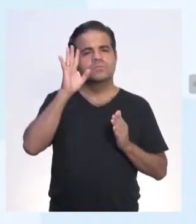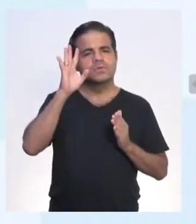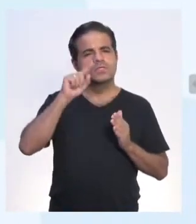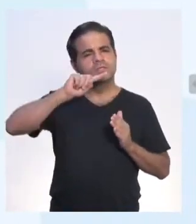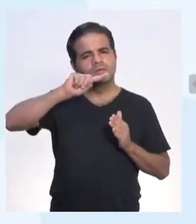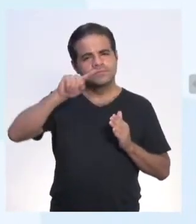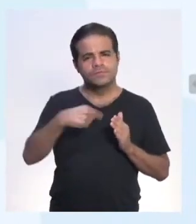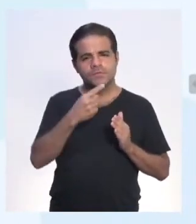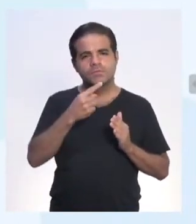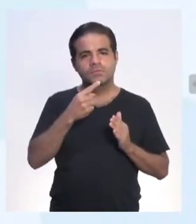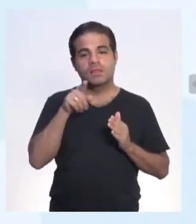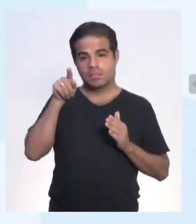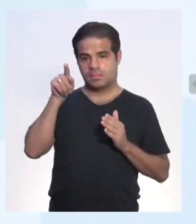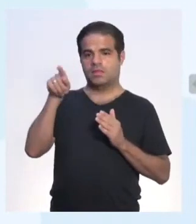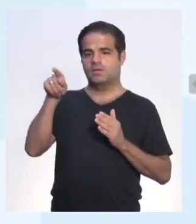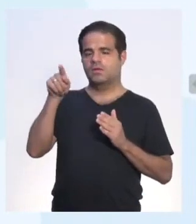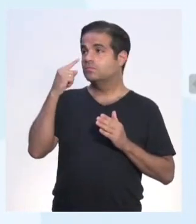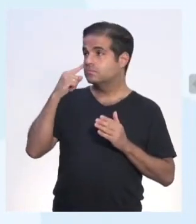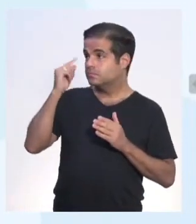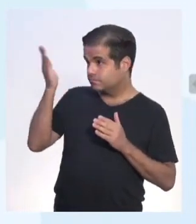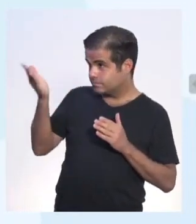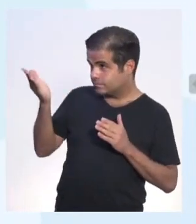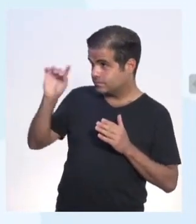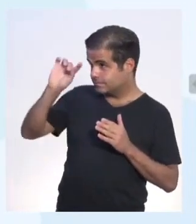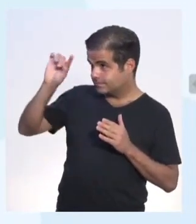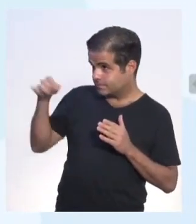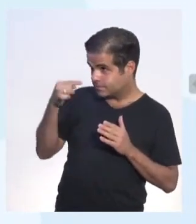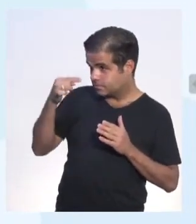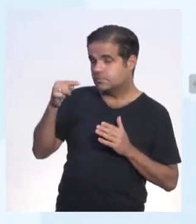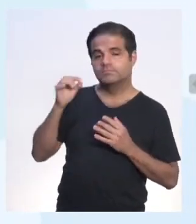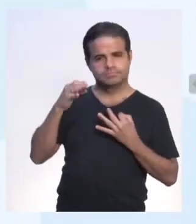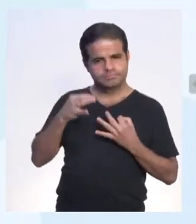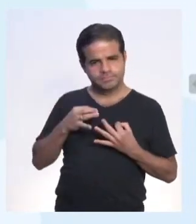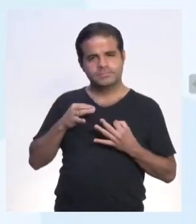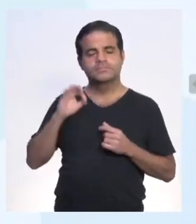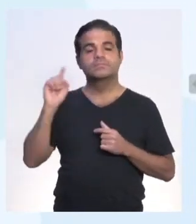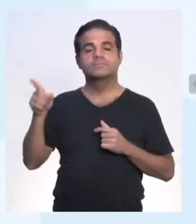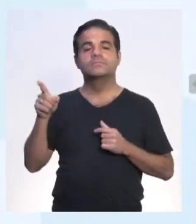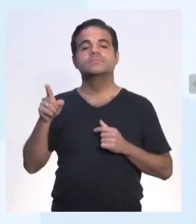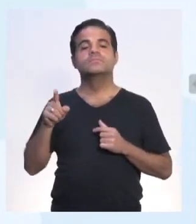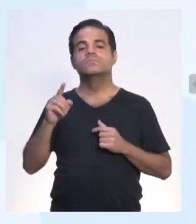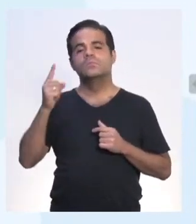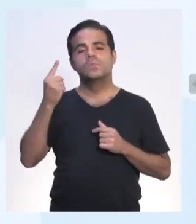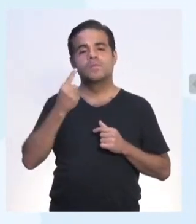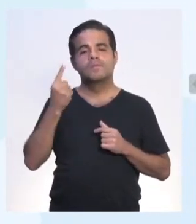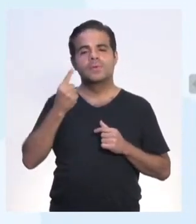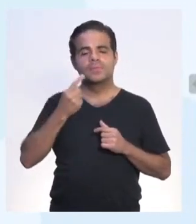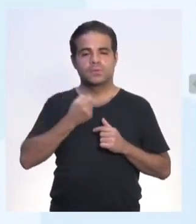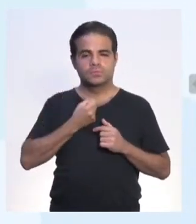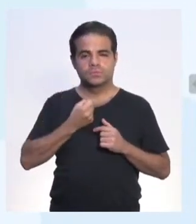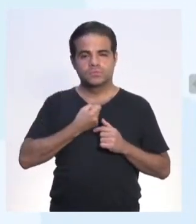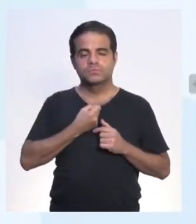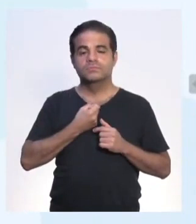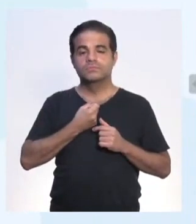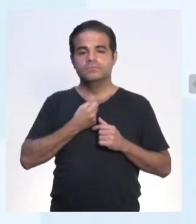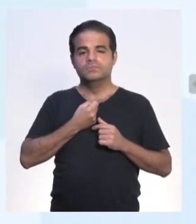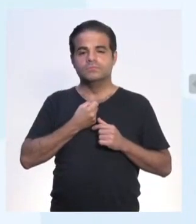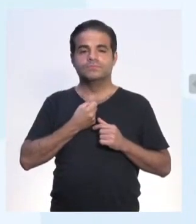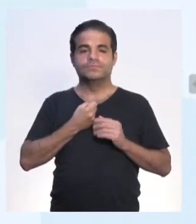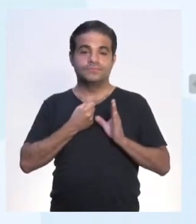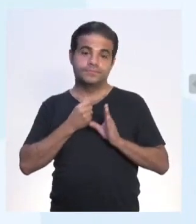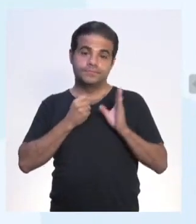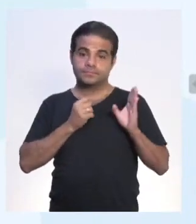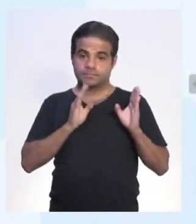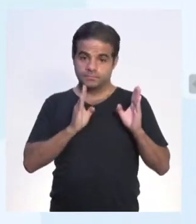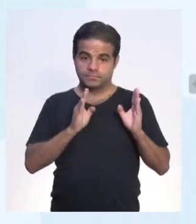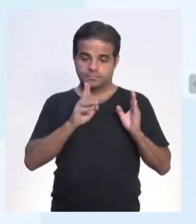está exatamente aqui, ó. Tá vendo a minha vírgula? Perfeito. Então, o primeiro número à esquerda da